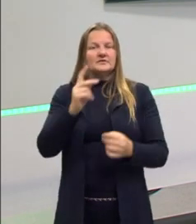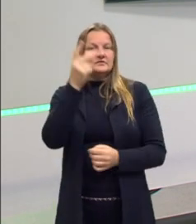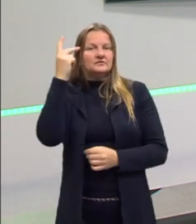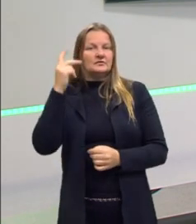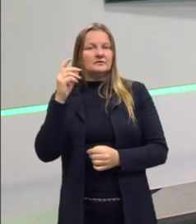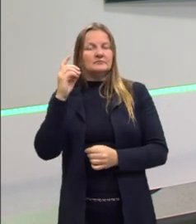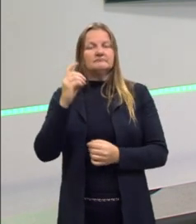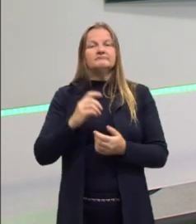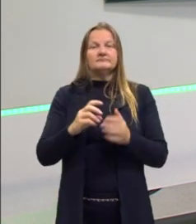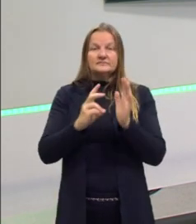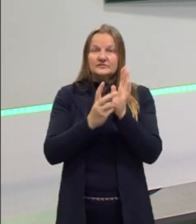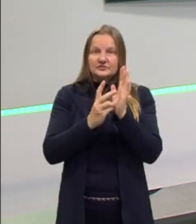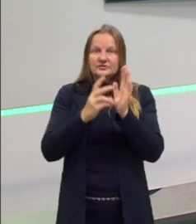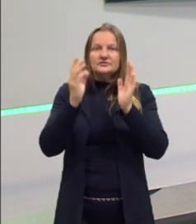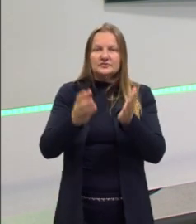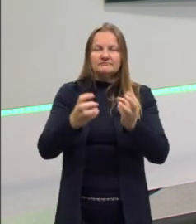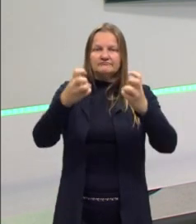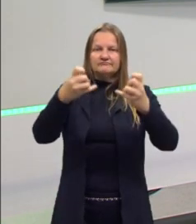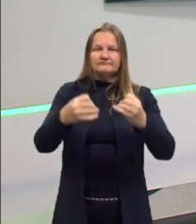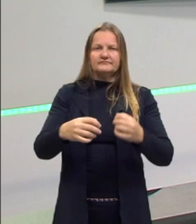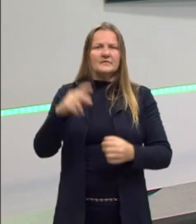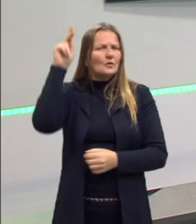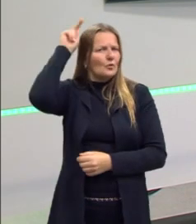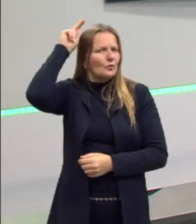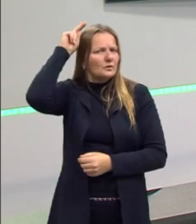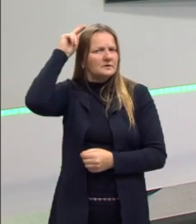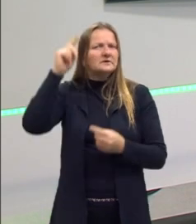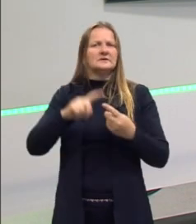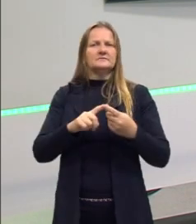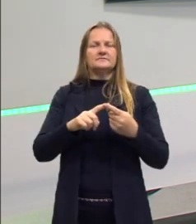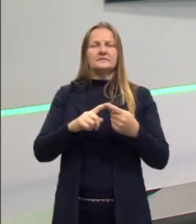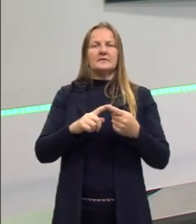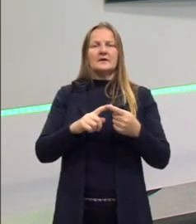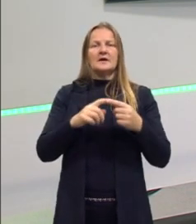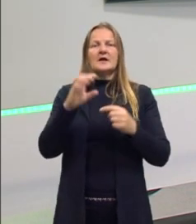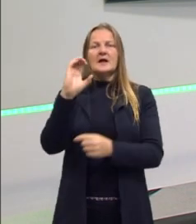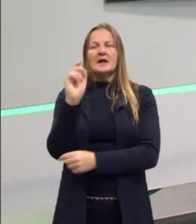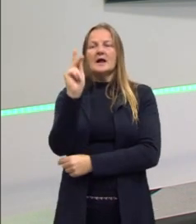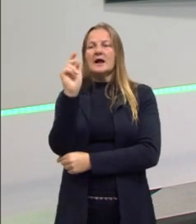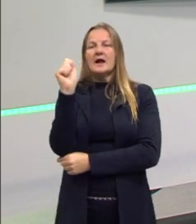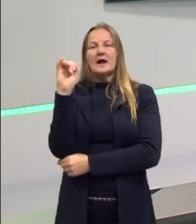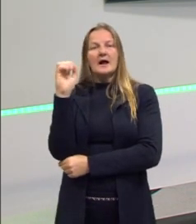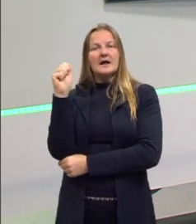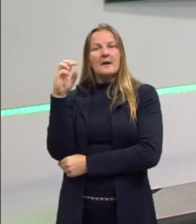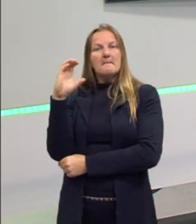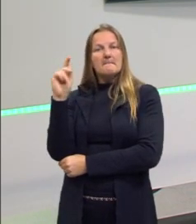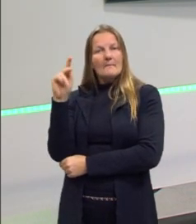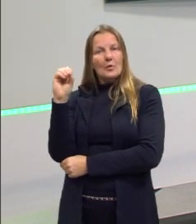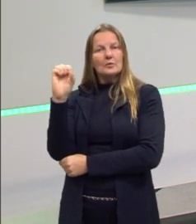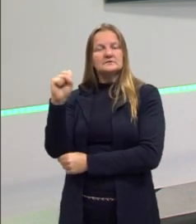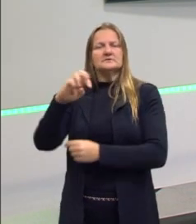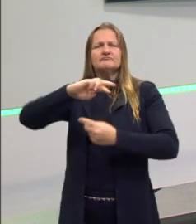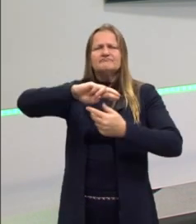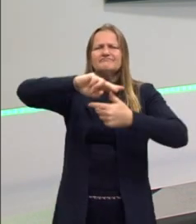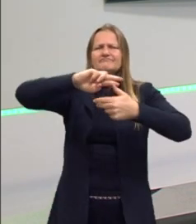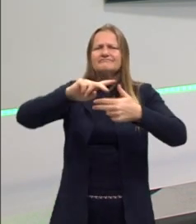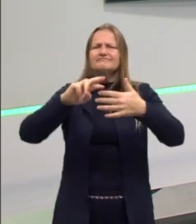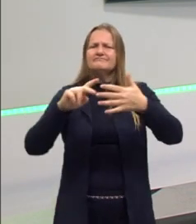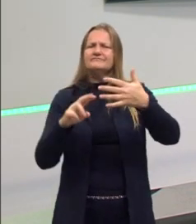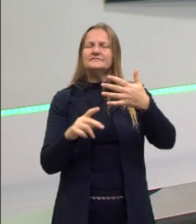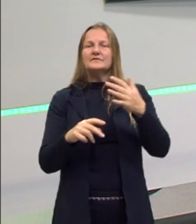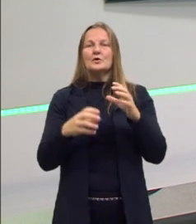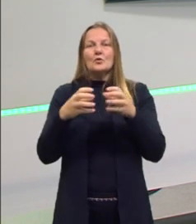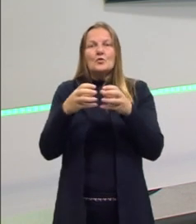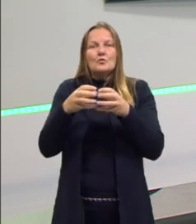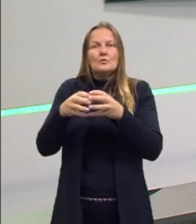de história indígena né E a gente tem velhos Guaranis tem os Caiapós então a quantidade de etnias né